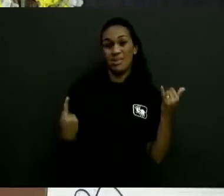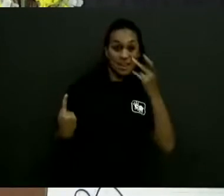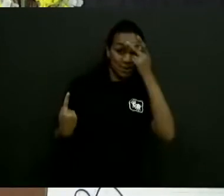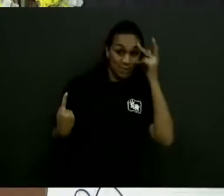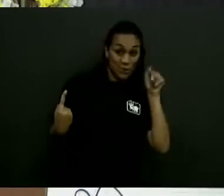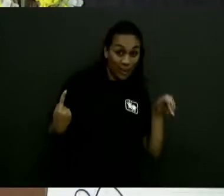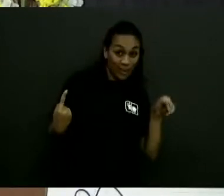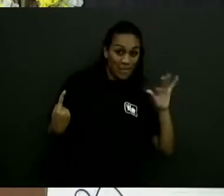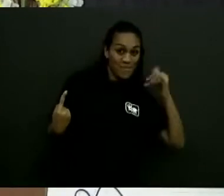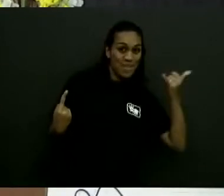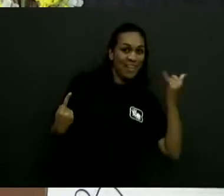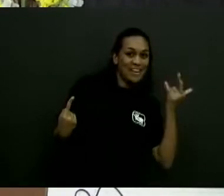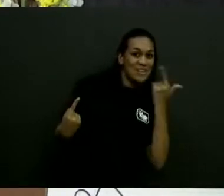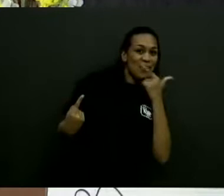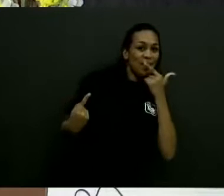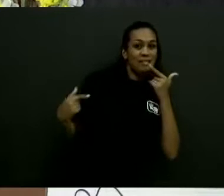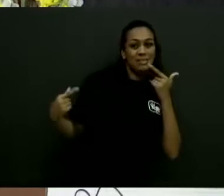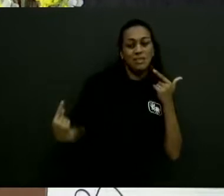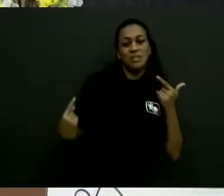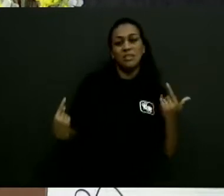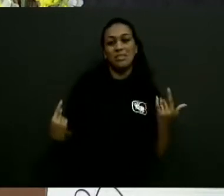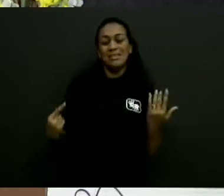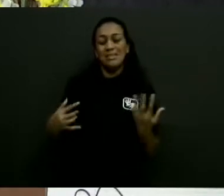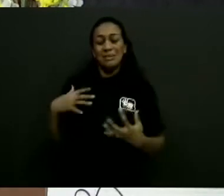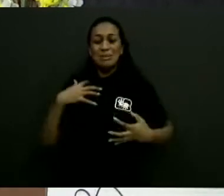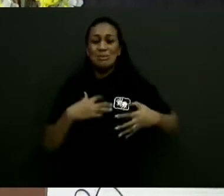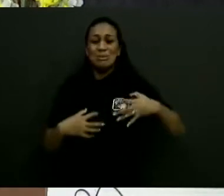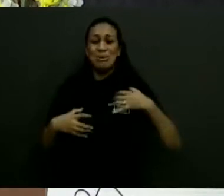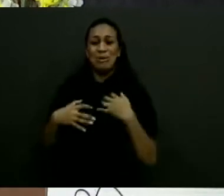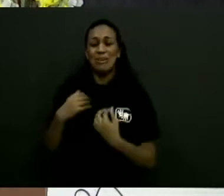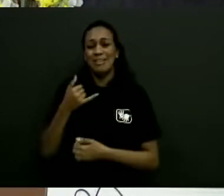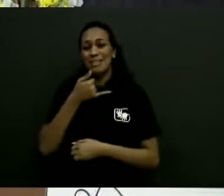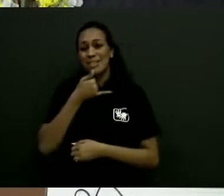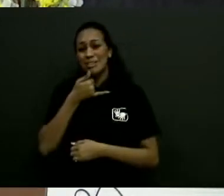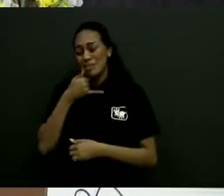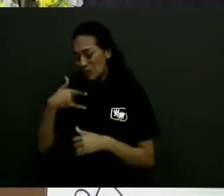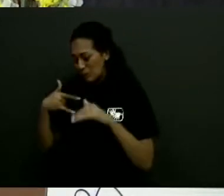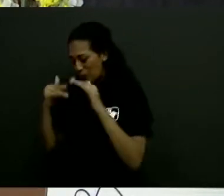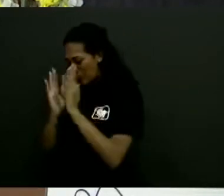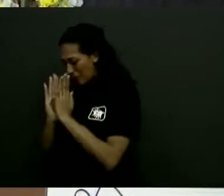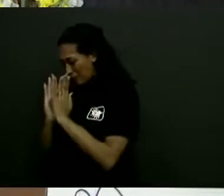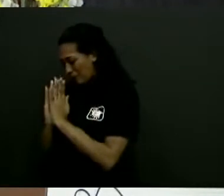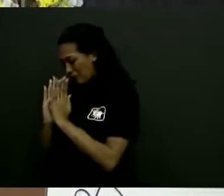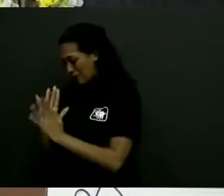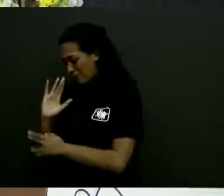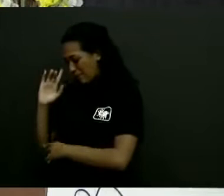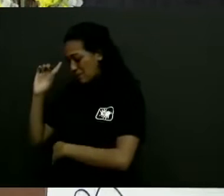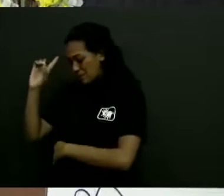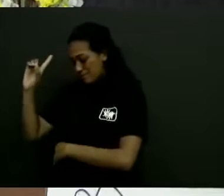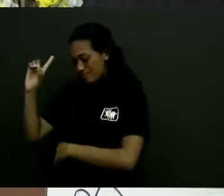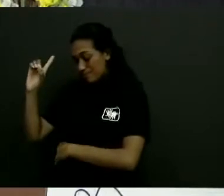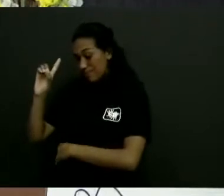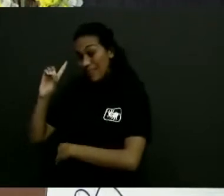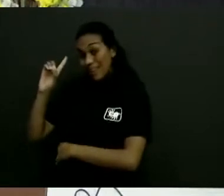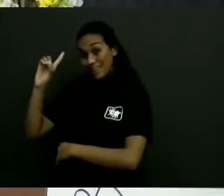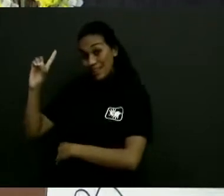vários dias, e ali bateu uma angústia, uma tristeza, e eu comecei a falar com Deus, e aí Deus